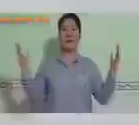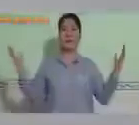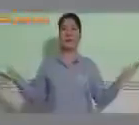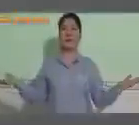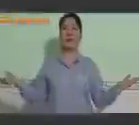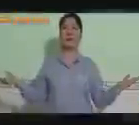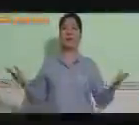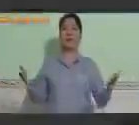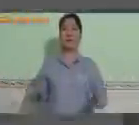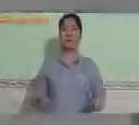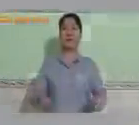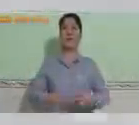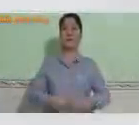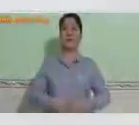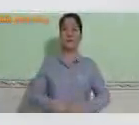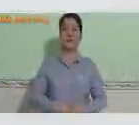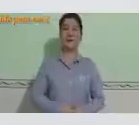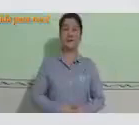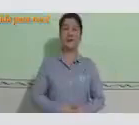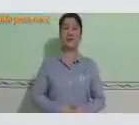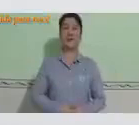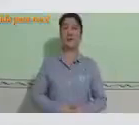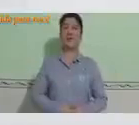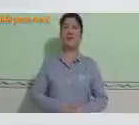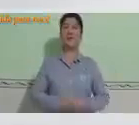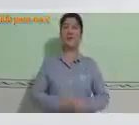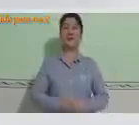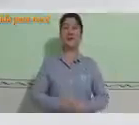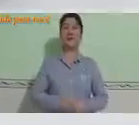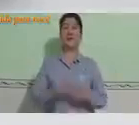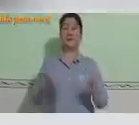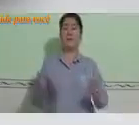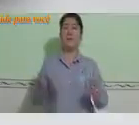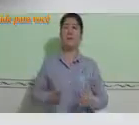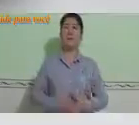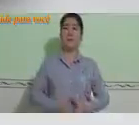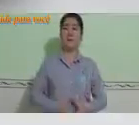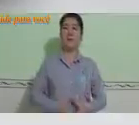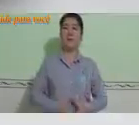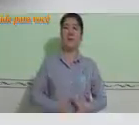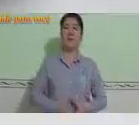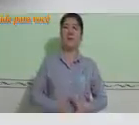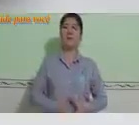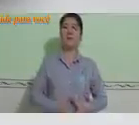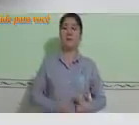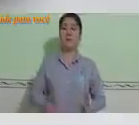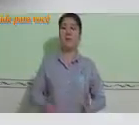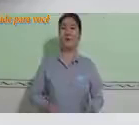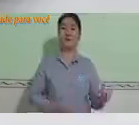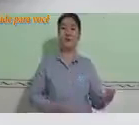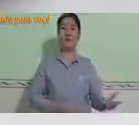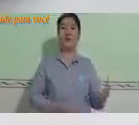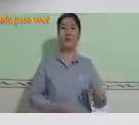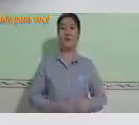BOMBRNHAMANUL. Existem no mercado diversas bombinhas manuais, cujo método de utilização cedilha ativo ou POD é